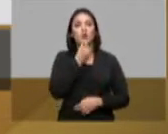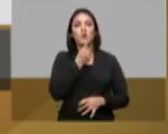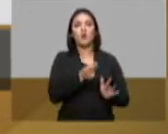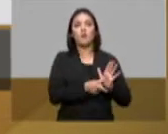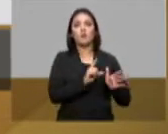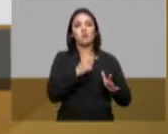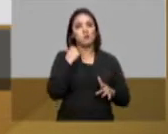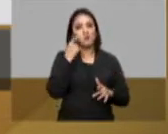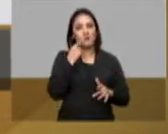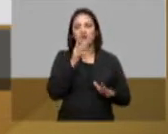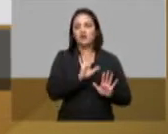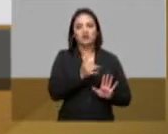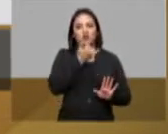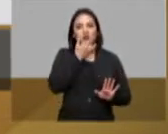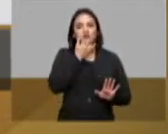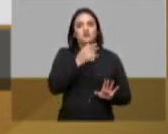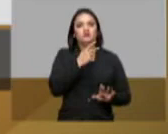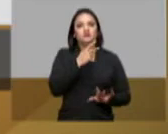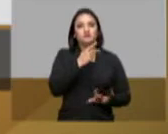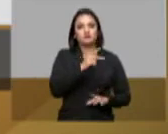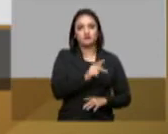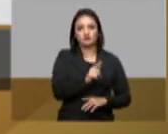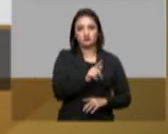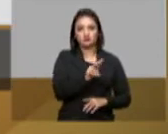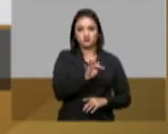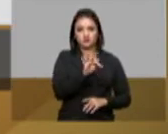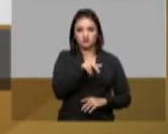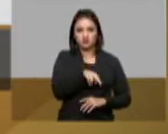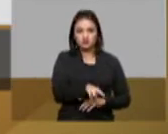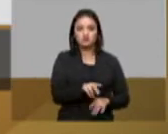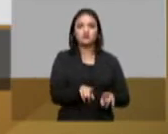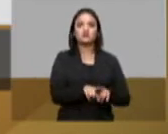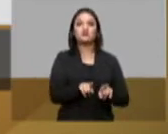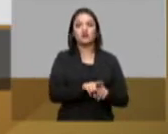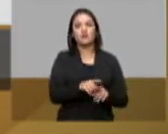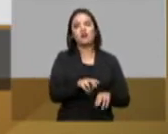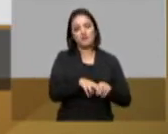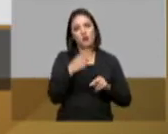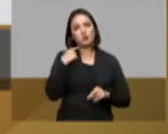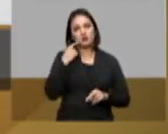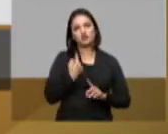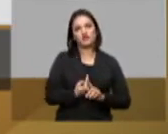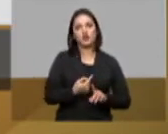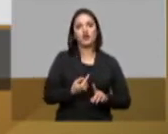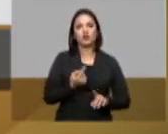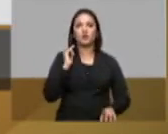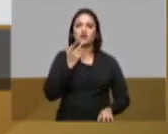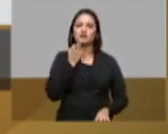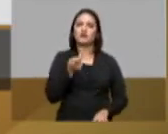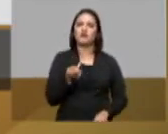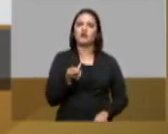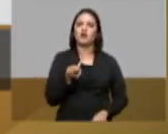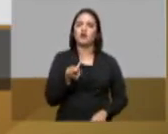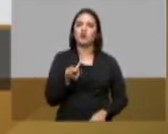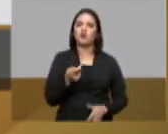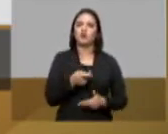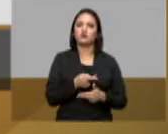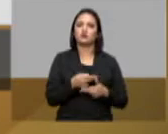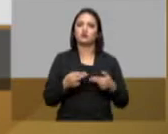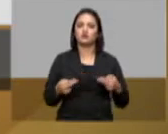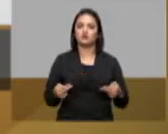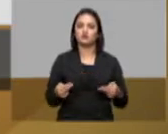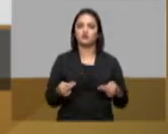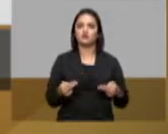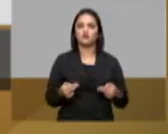sustentado tanto pela Procuradoria da Fazenda Nacional quanto pelo Amicus Curiae, que também lançou argumentos em relação a